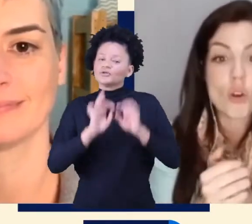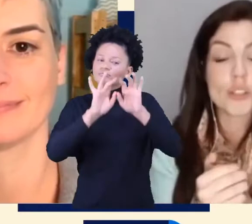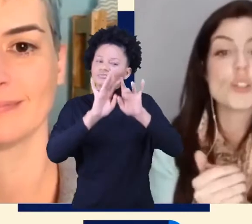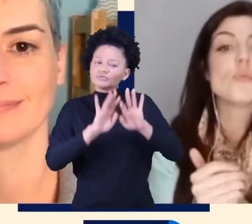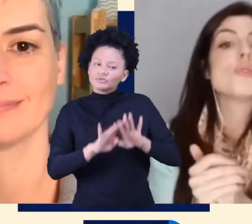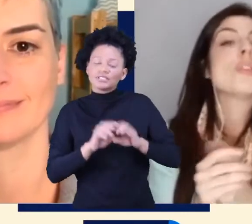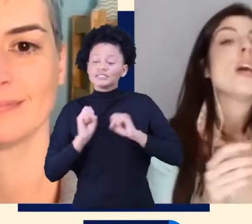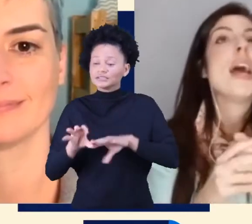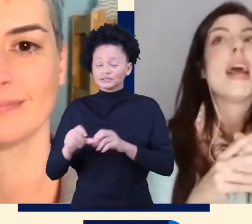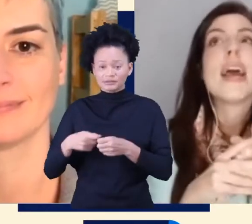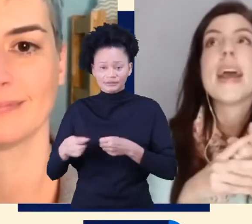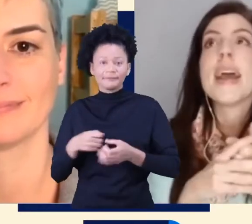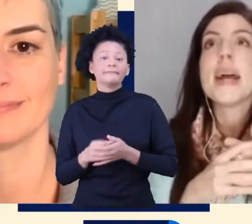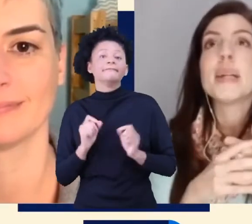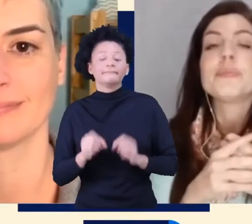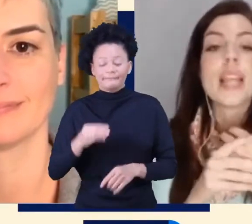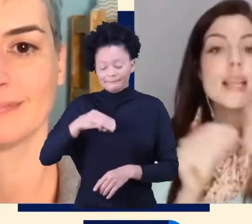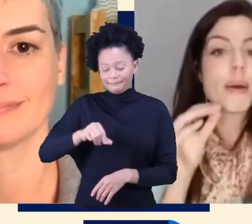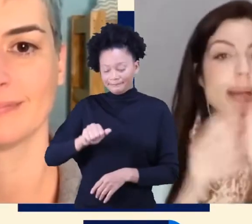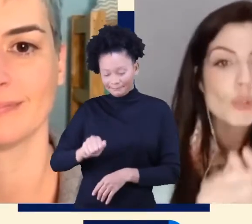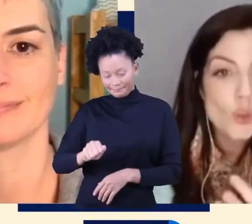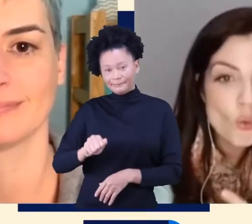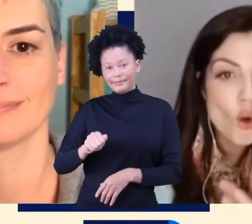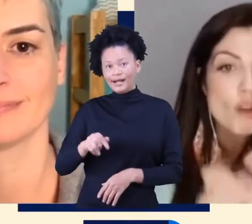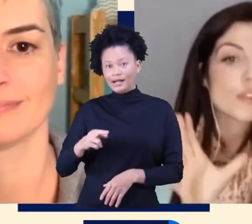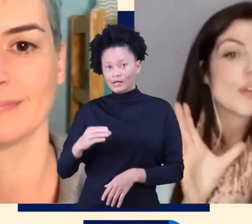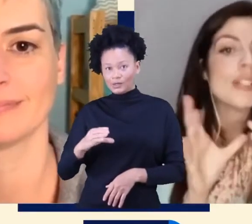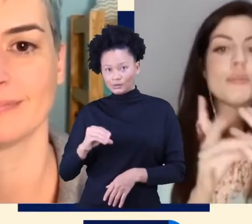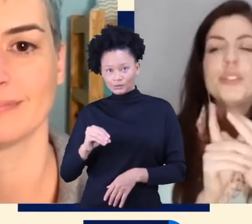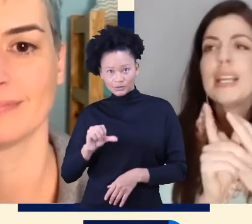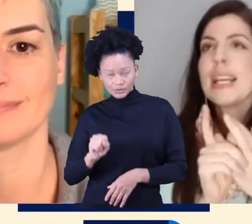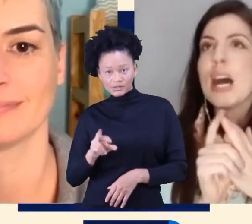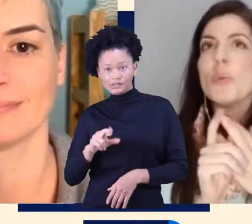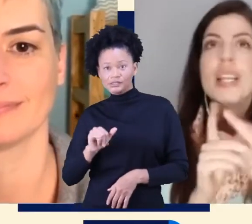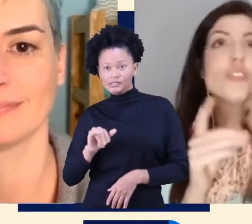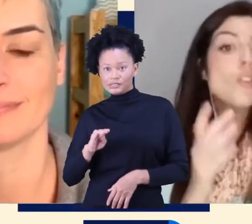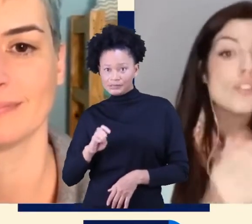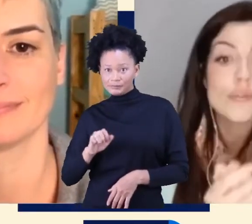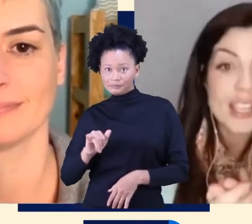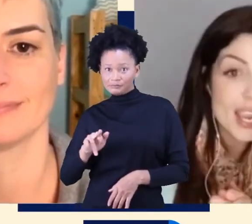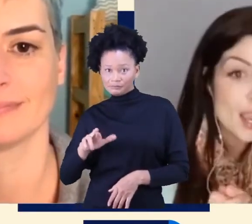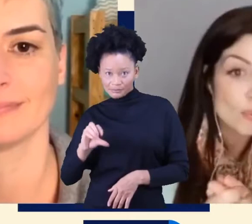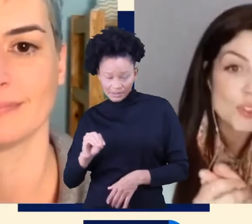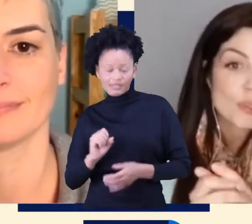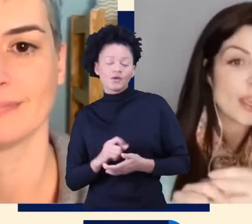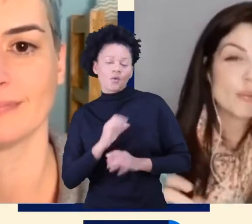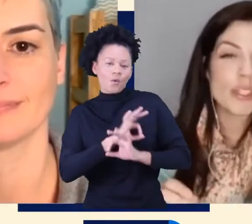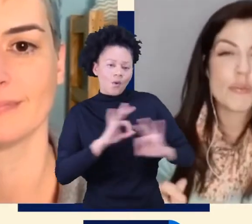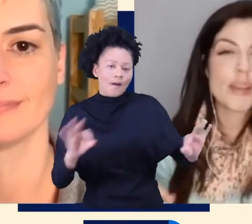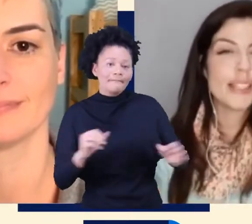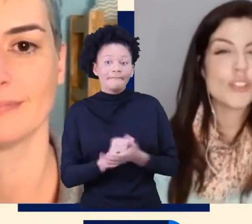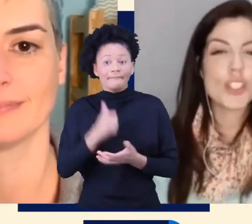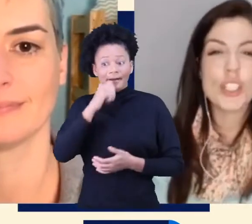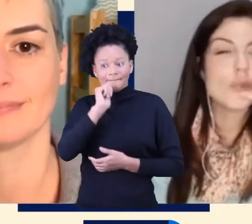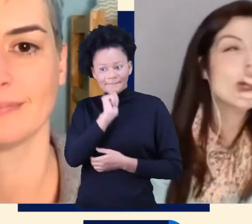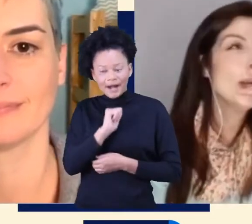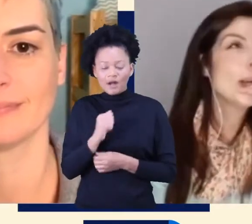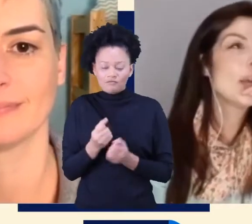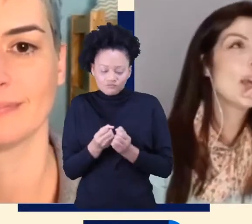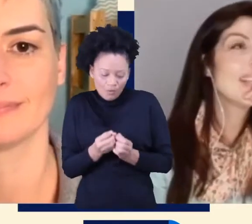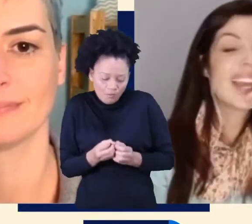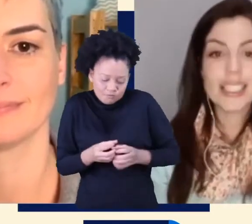livros ótimos. Tem Mamãe Botou um Ovo, que é um livro muito legal. Tem De Onde Viemos, também um livro bem